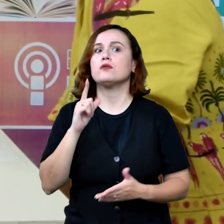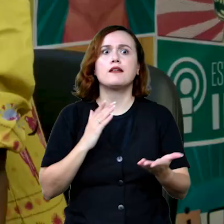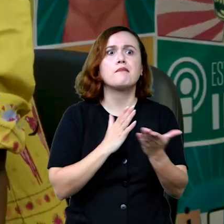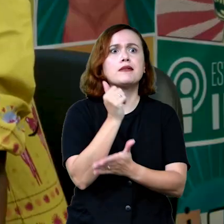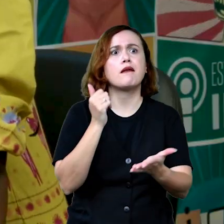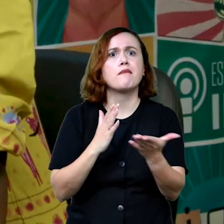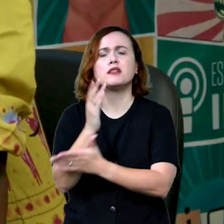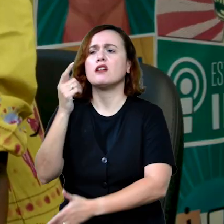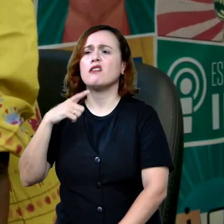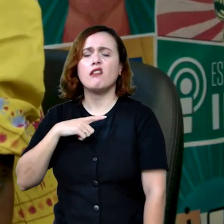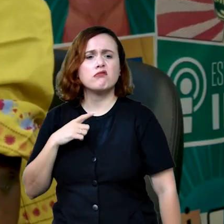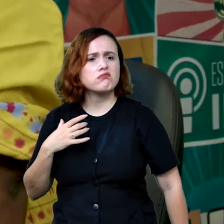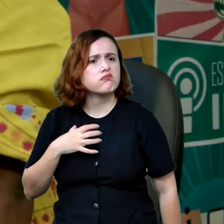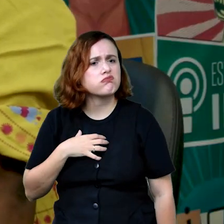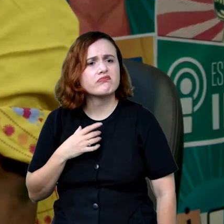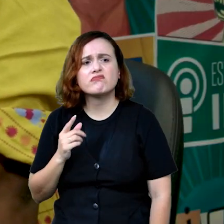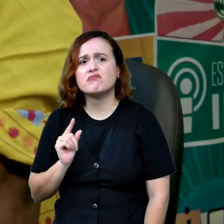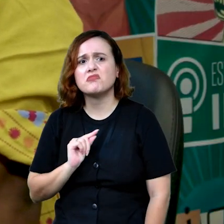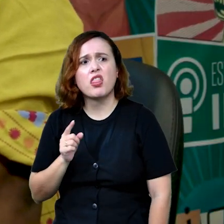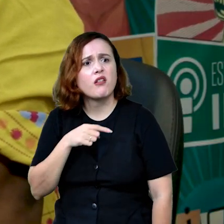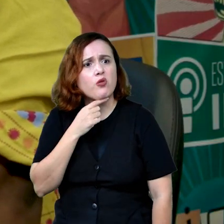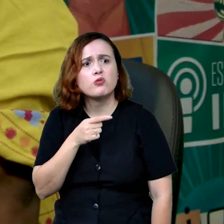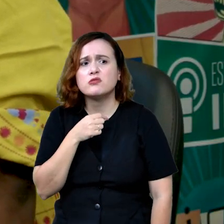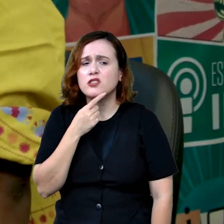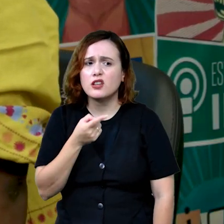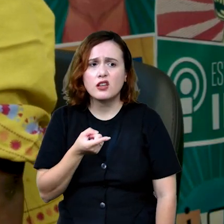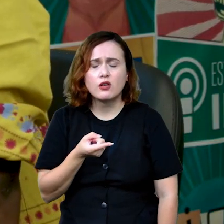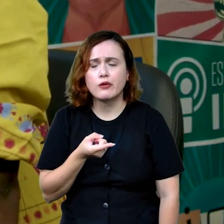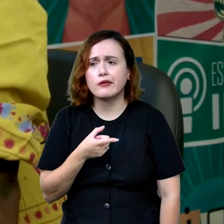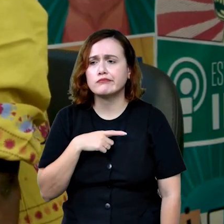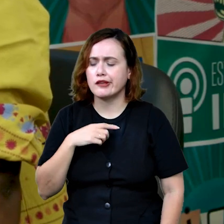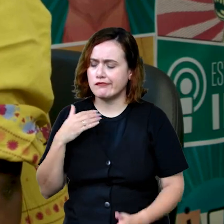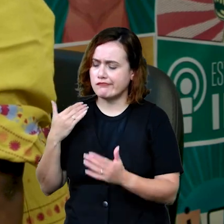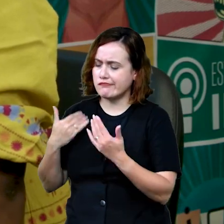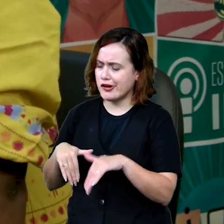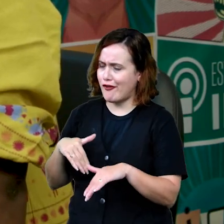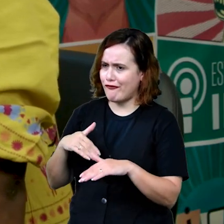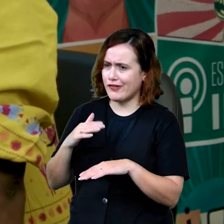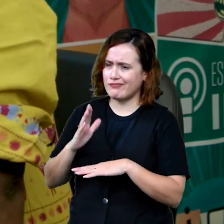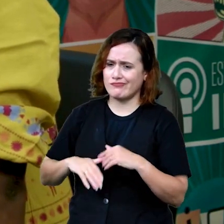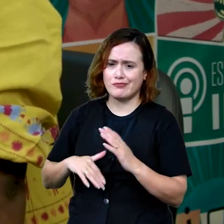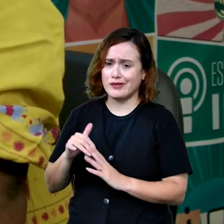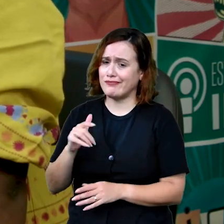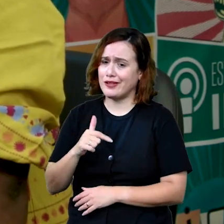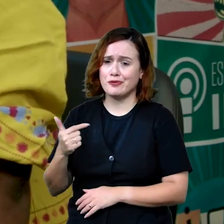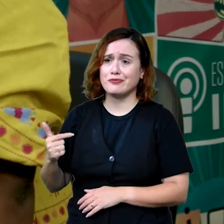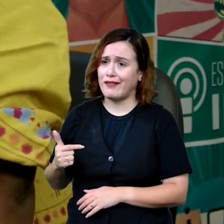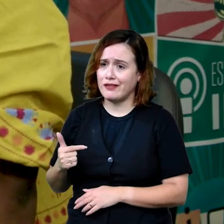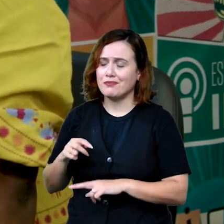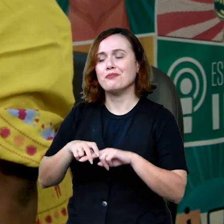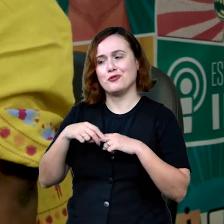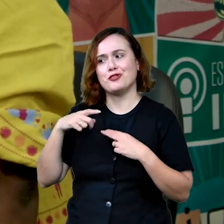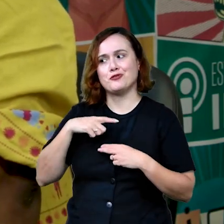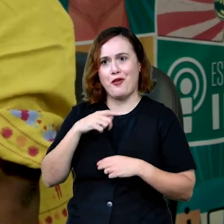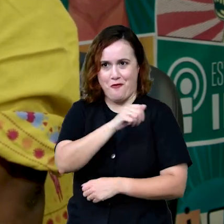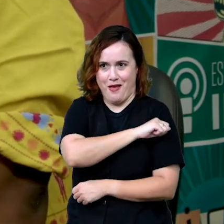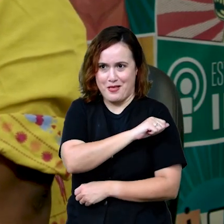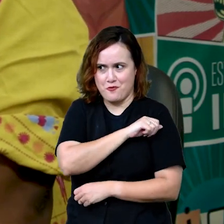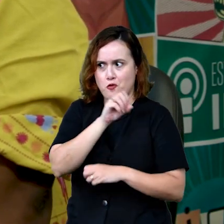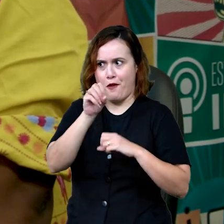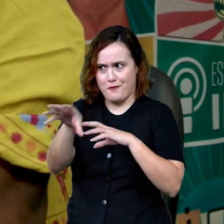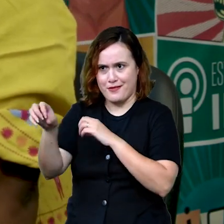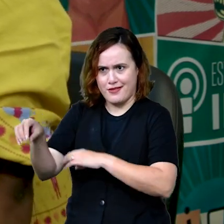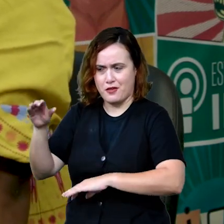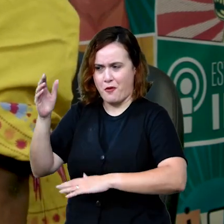prova, em geral, nas minhas turmas. Porque eu acho que a prova realmente não consegue medir tudo que as pessoas sabem. Que é isso, às vezes você é ruim de fazer prova, mas você